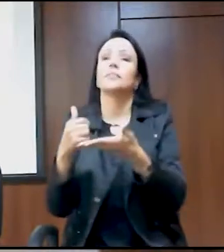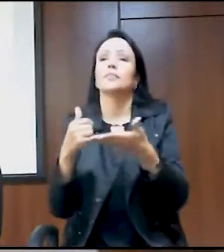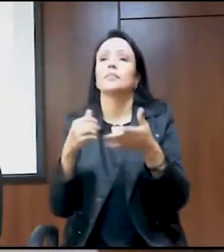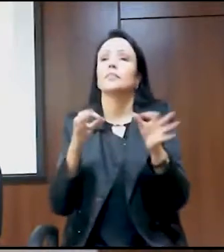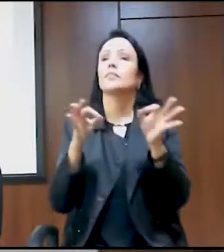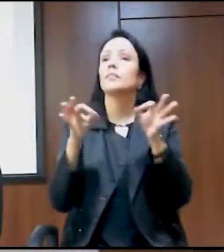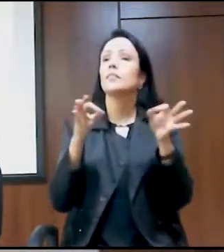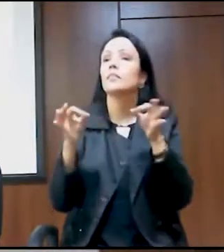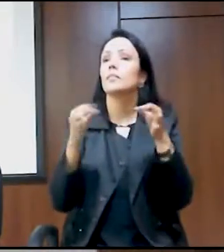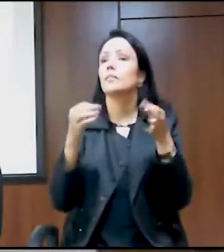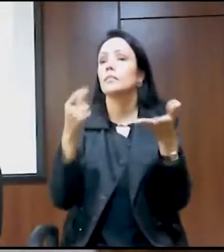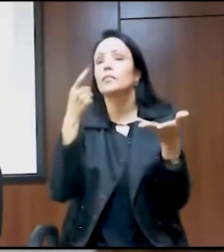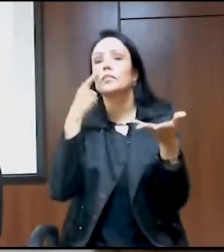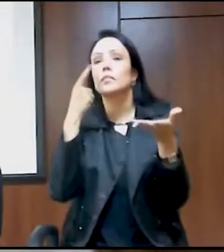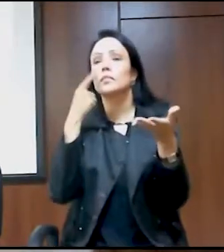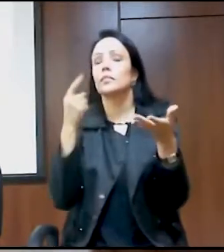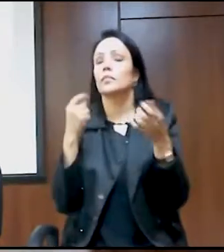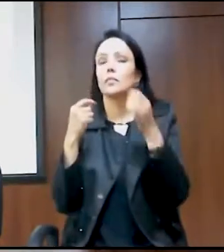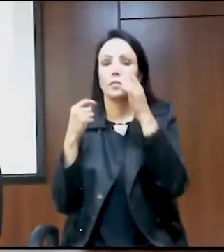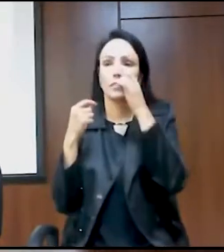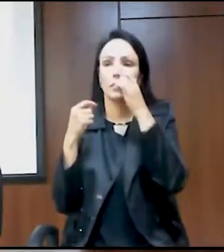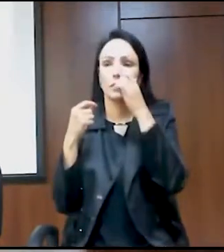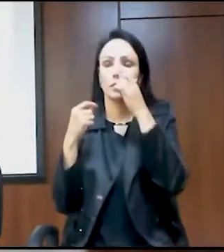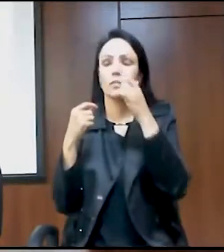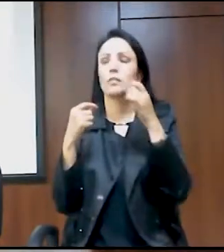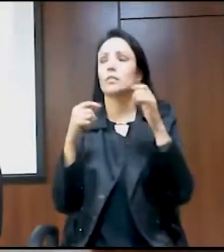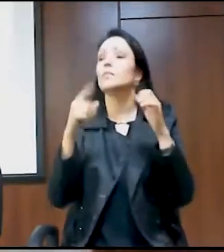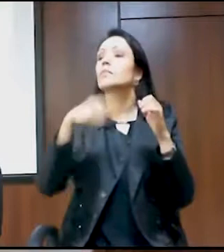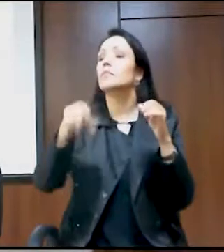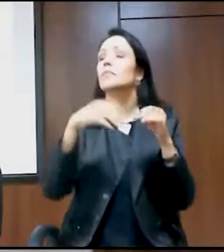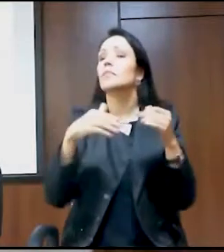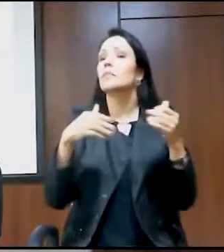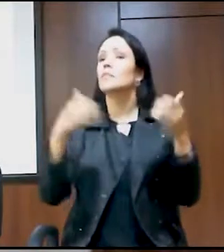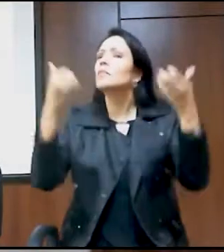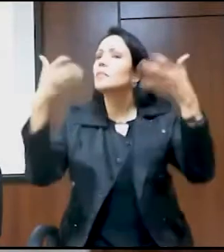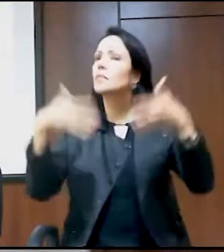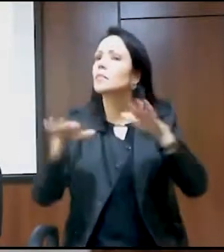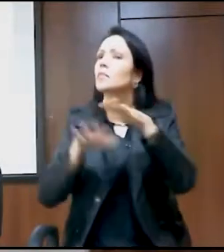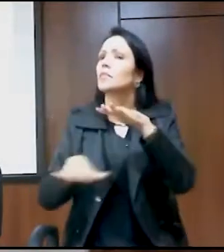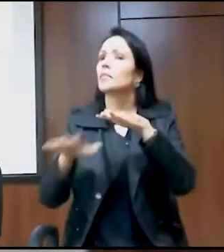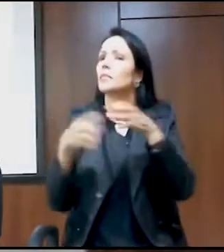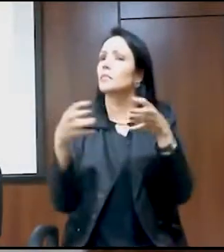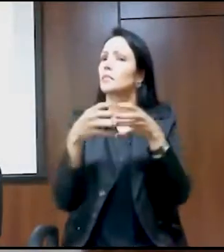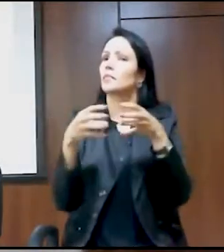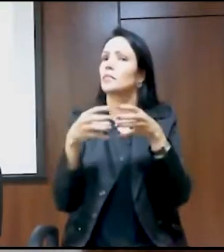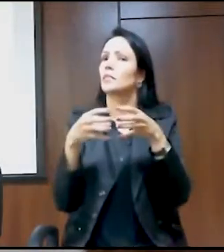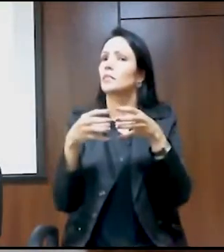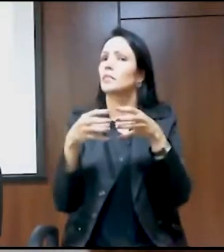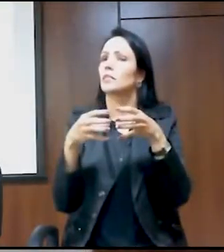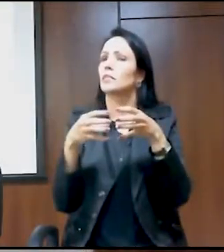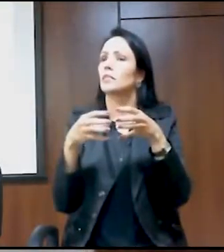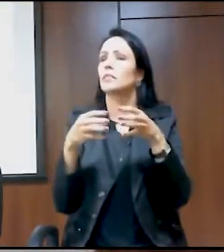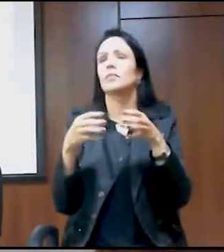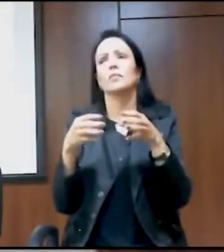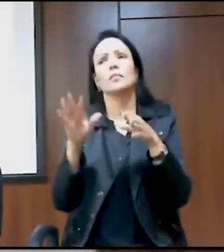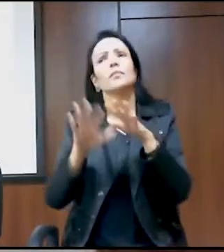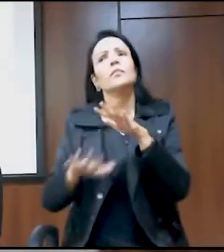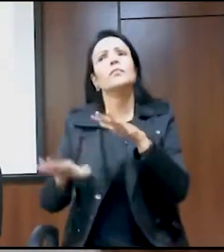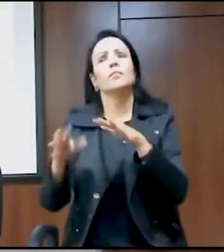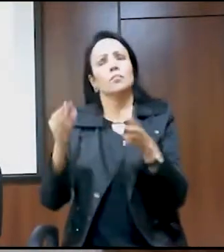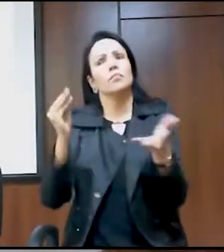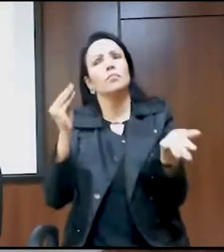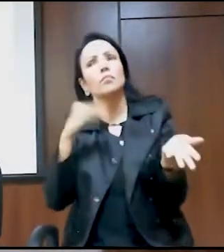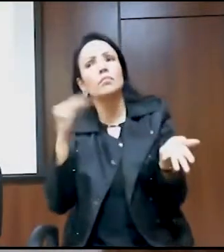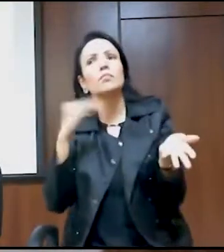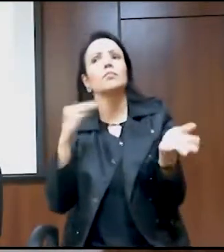observações com o que nós estamos chamando de grupos vulneráveis e vulnerabilidade, né? Esse é um